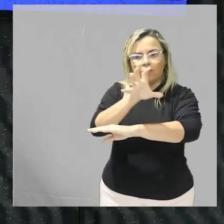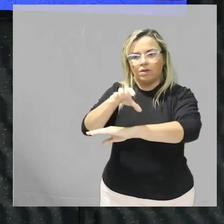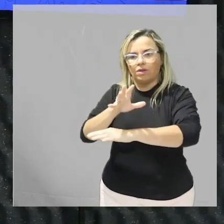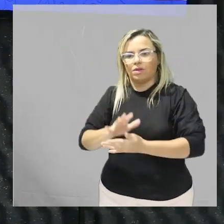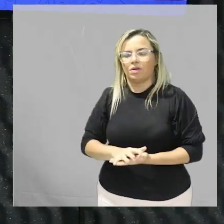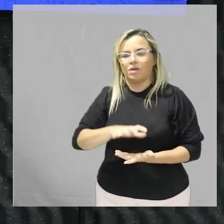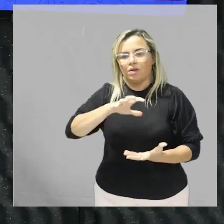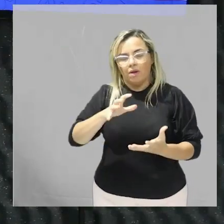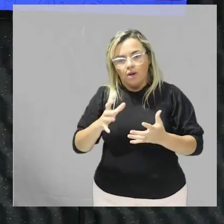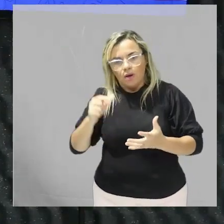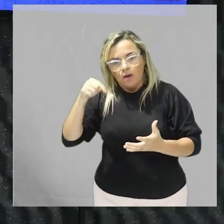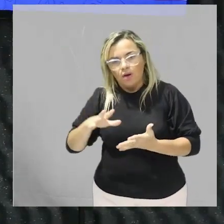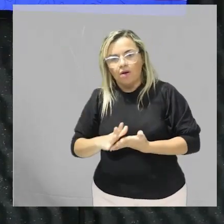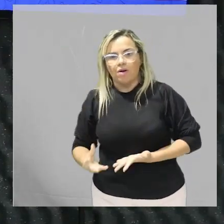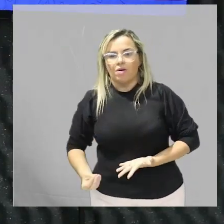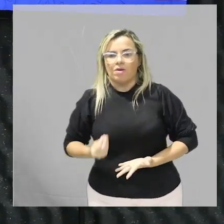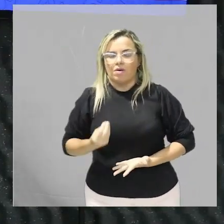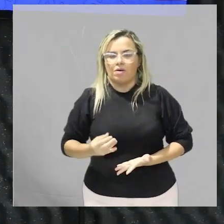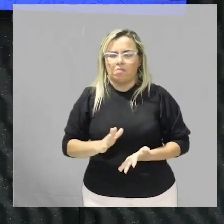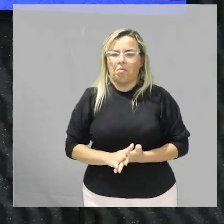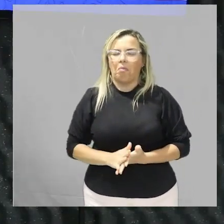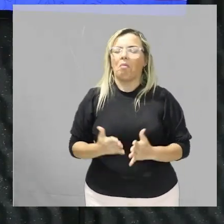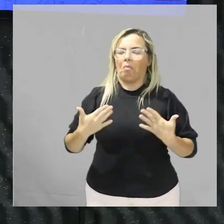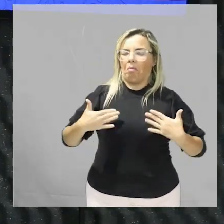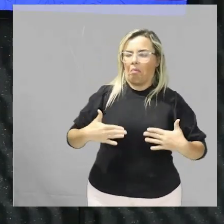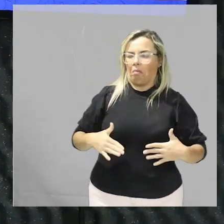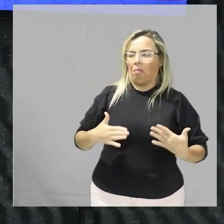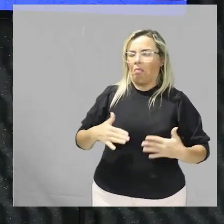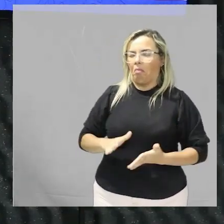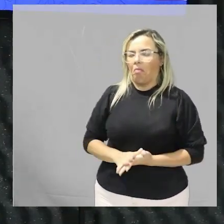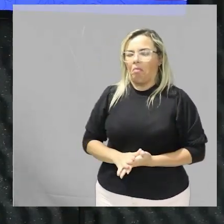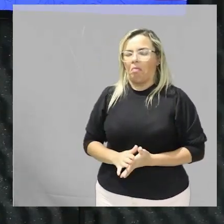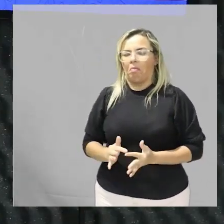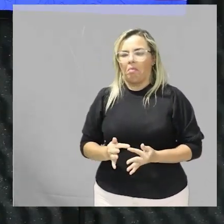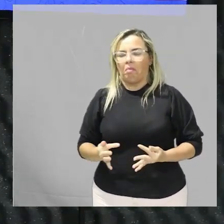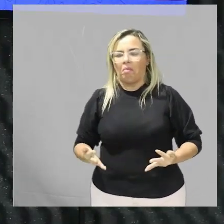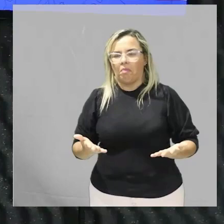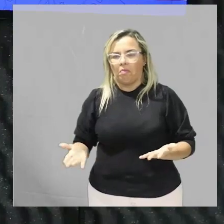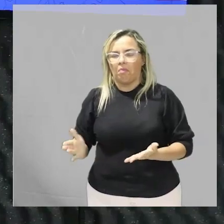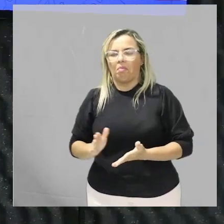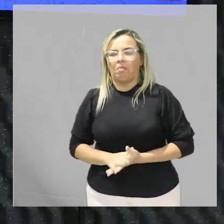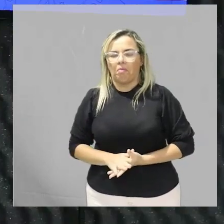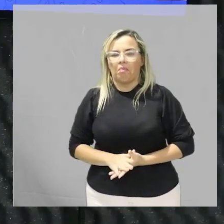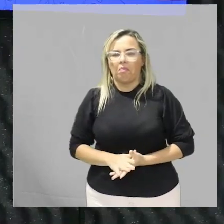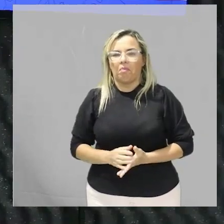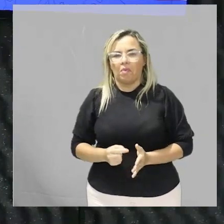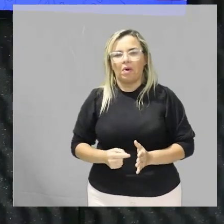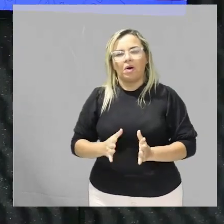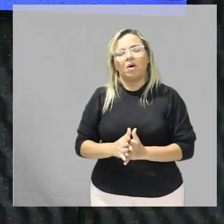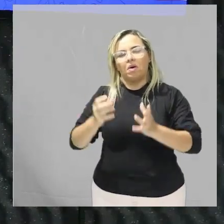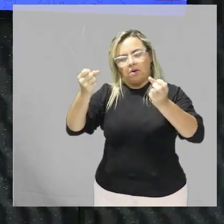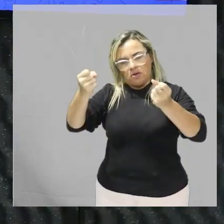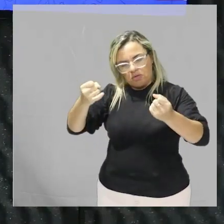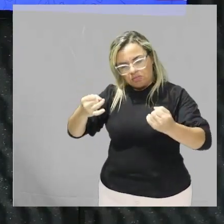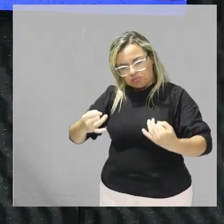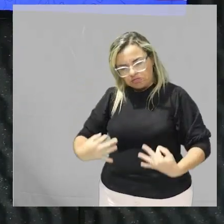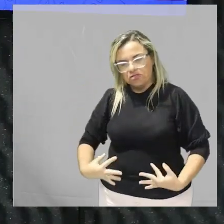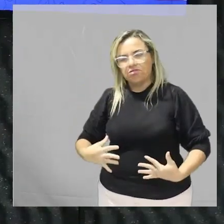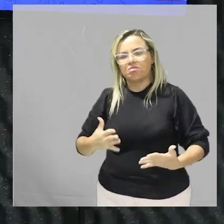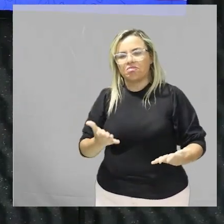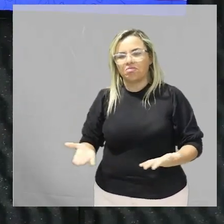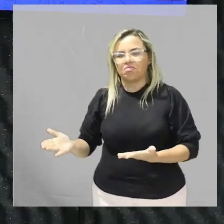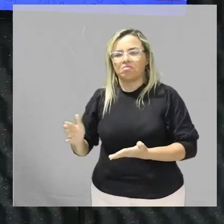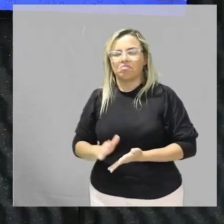ecossistema e de biosfera. Tranquilo, pessoal? Bem simples, eu mastiguei bastante aqui para vocês entenderem. E é uma questão,